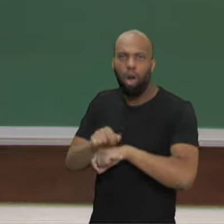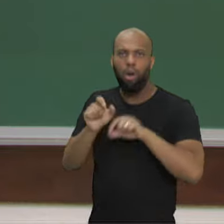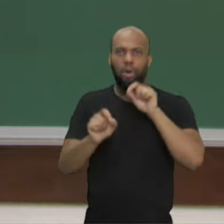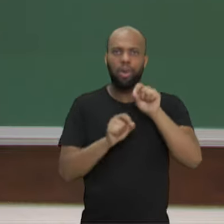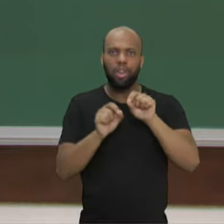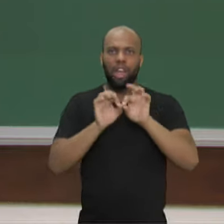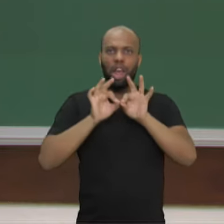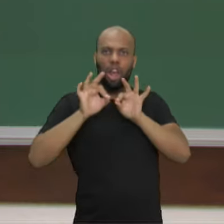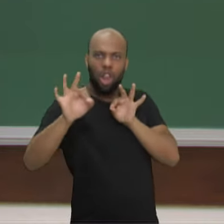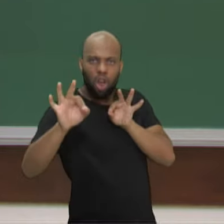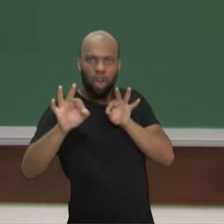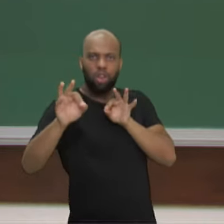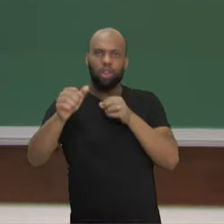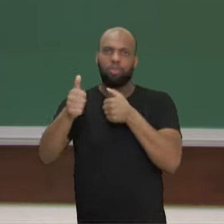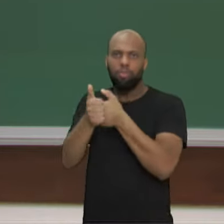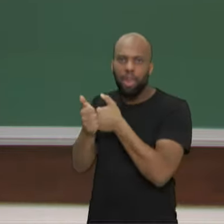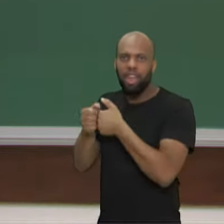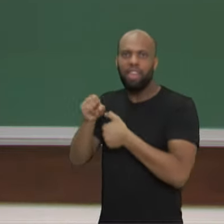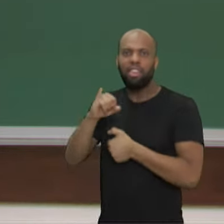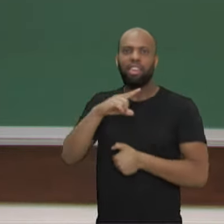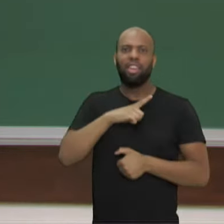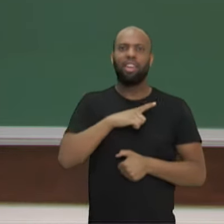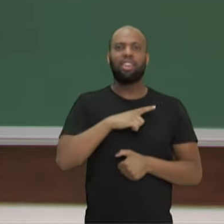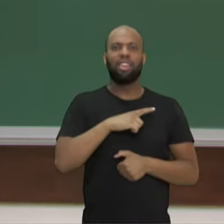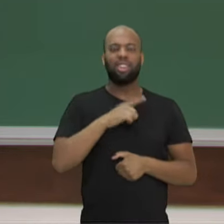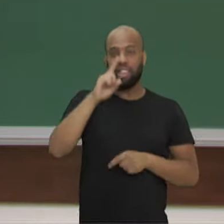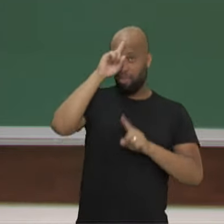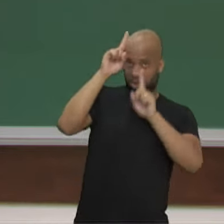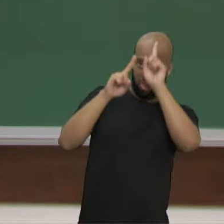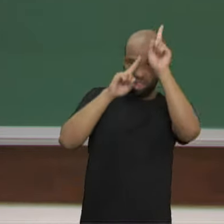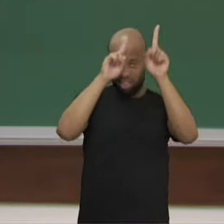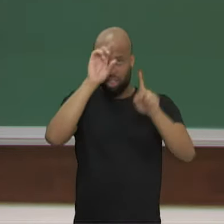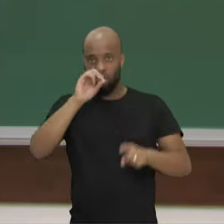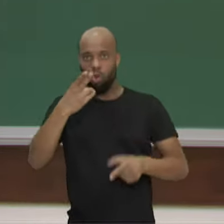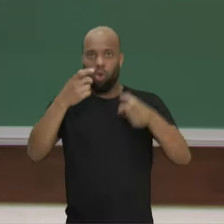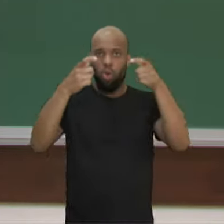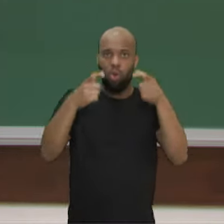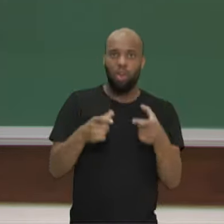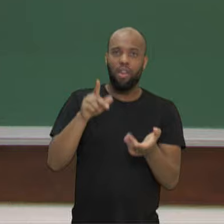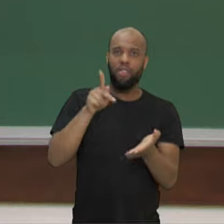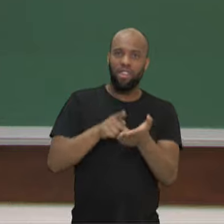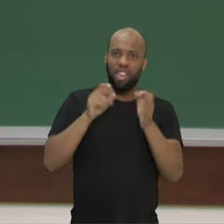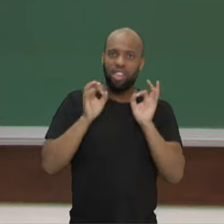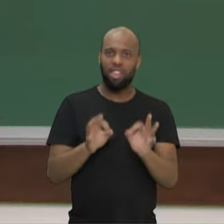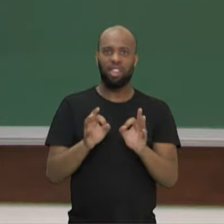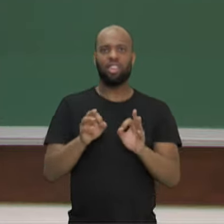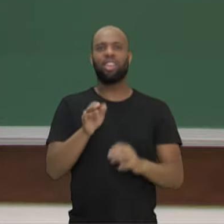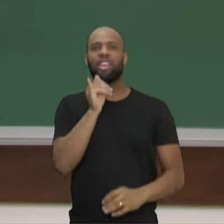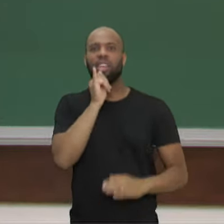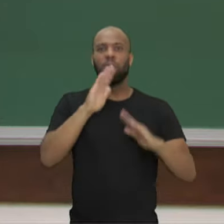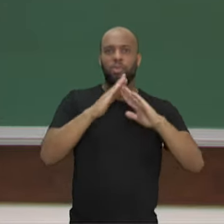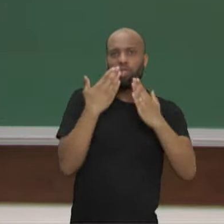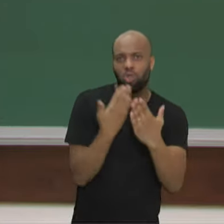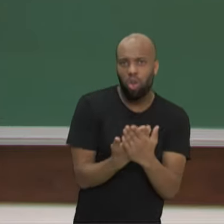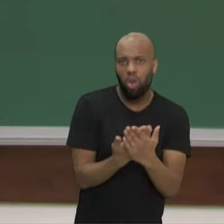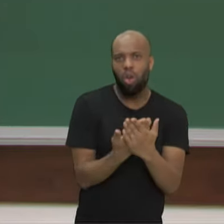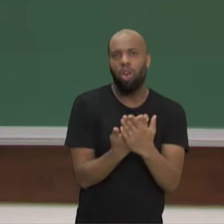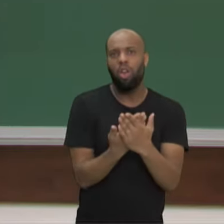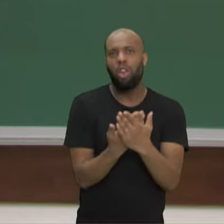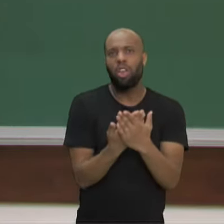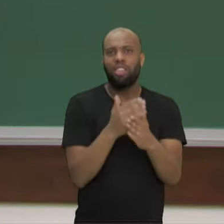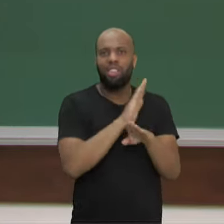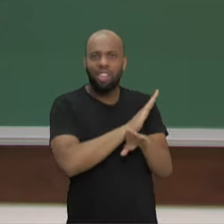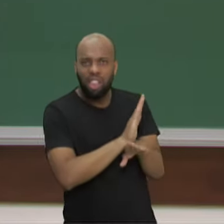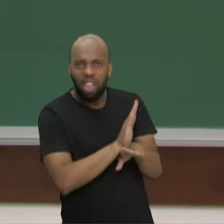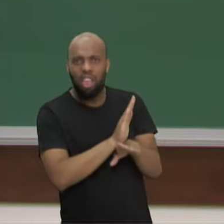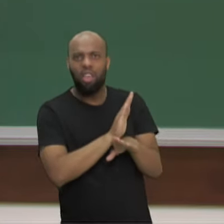lugar distante, se é um lugar de fantasia, se é um lugar real, né? Uma escola, um cinema,